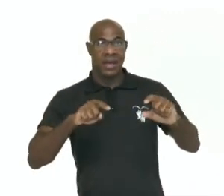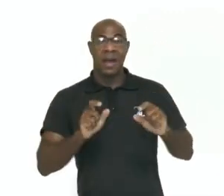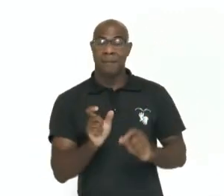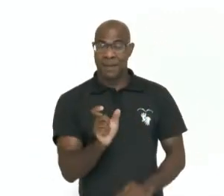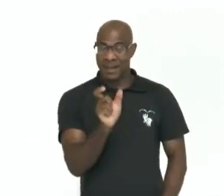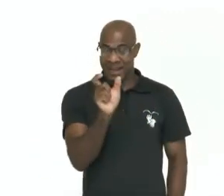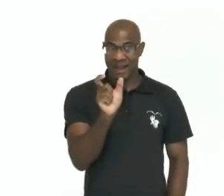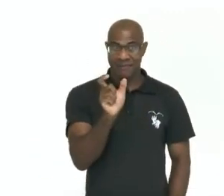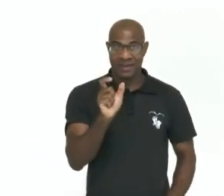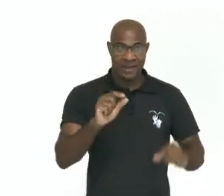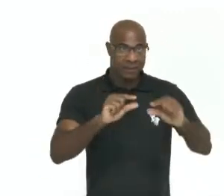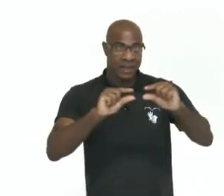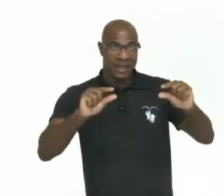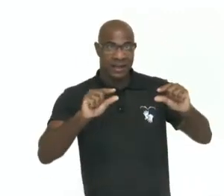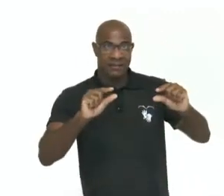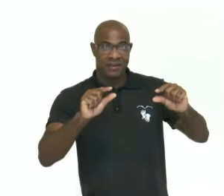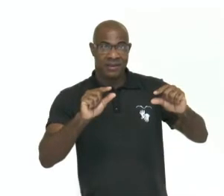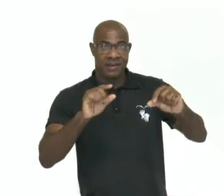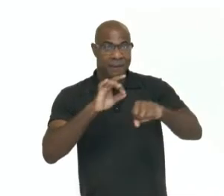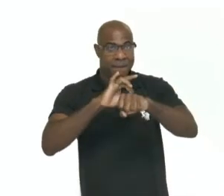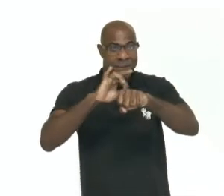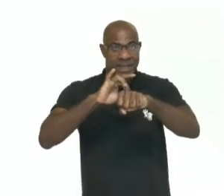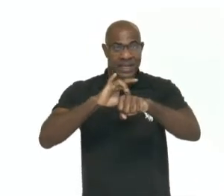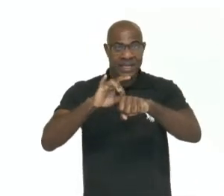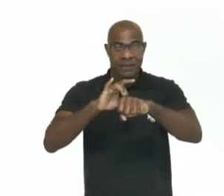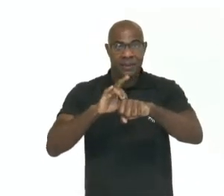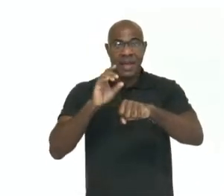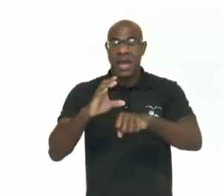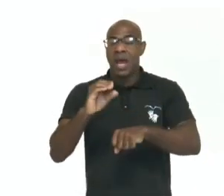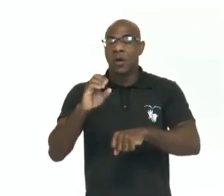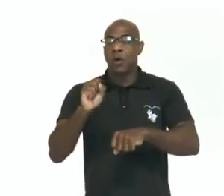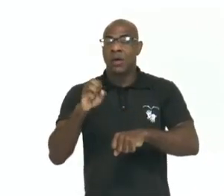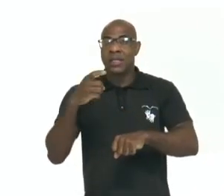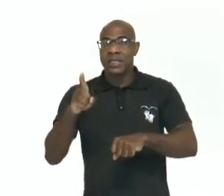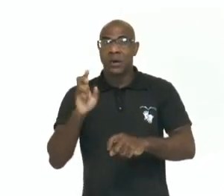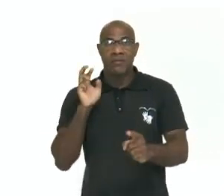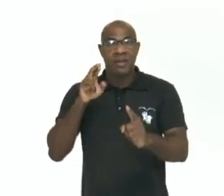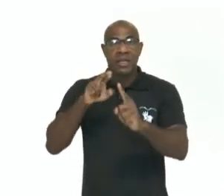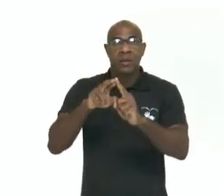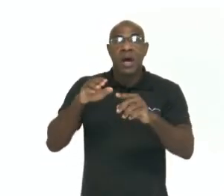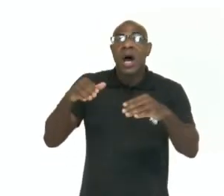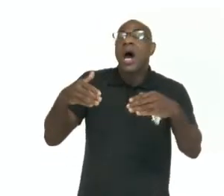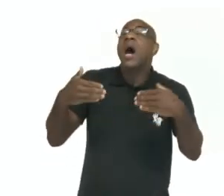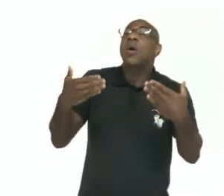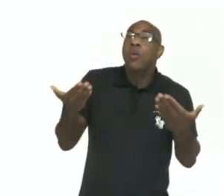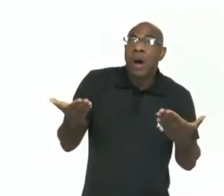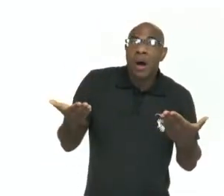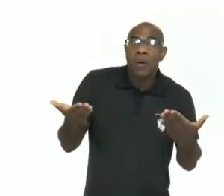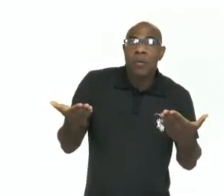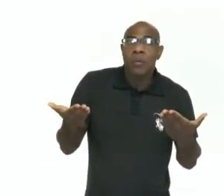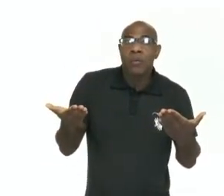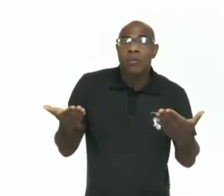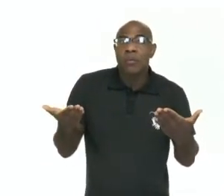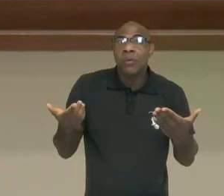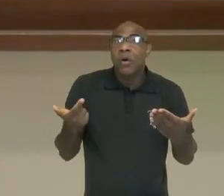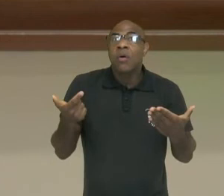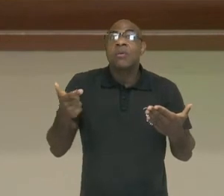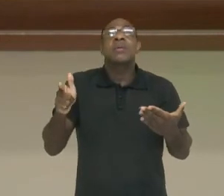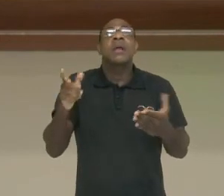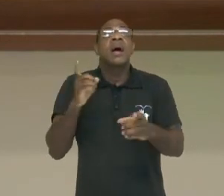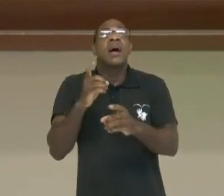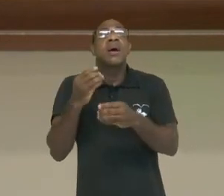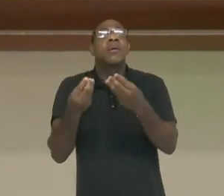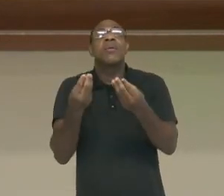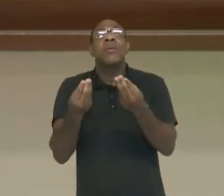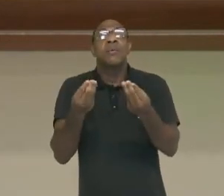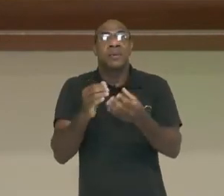em destaque está fazendo coesão referencial a qual outra? Então aqui, olha,